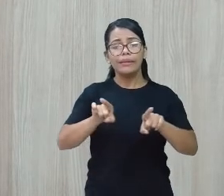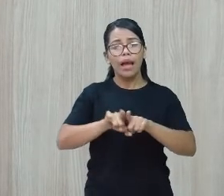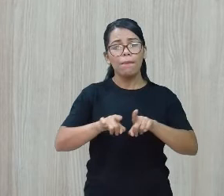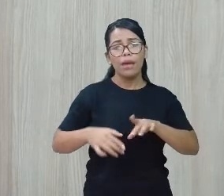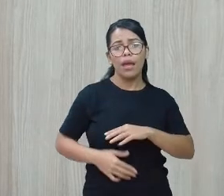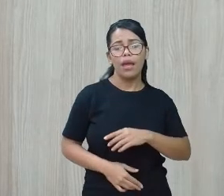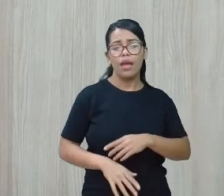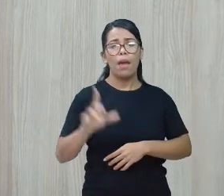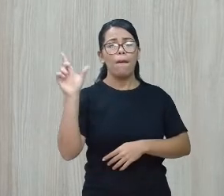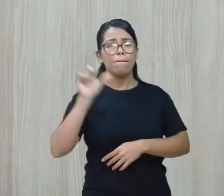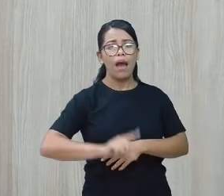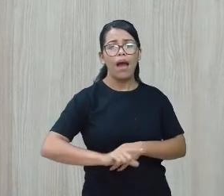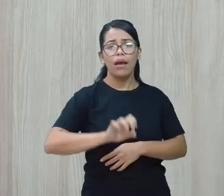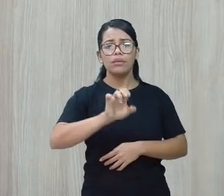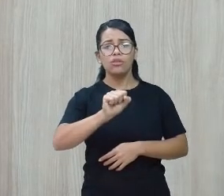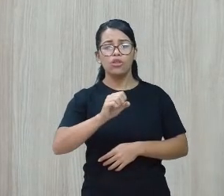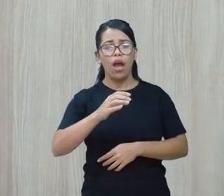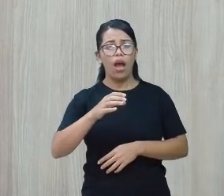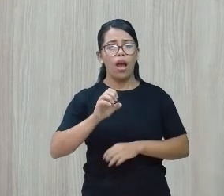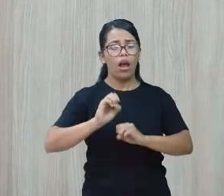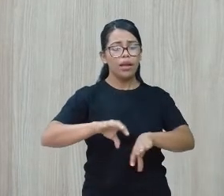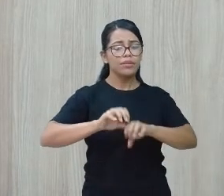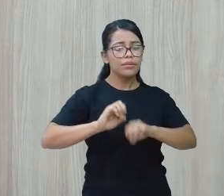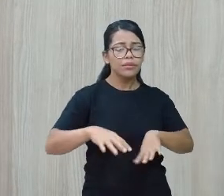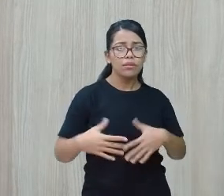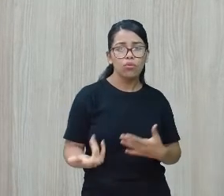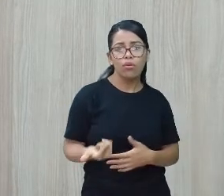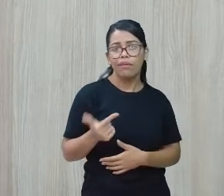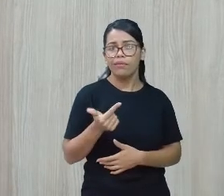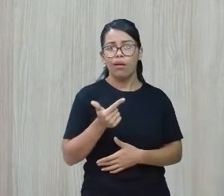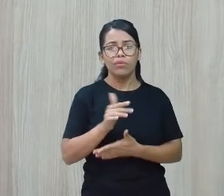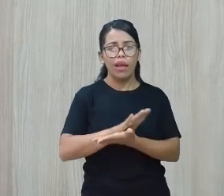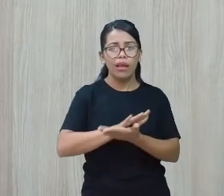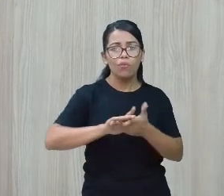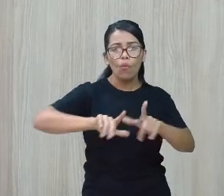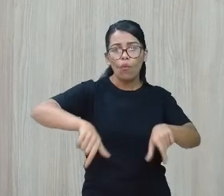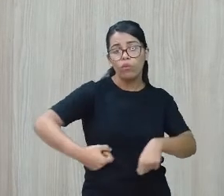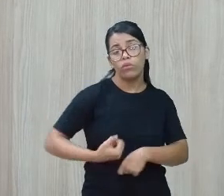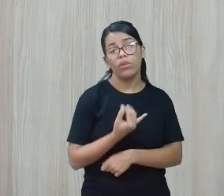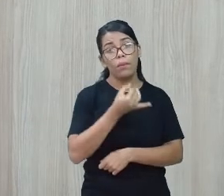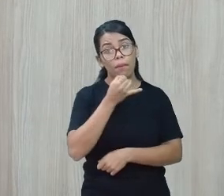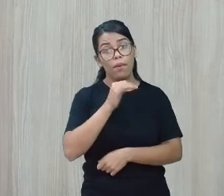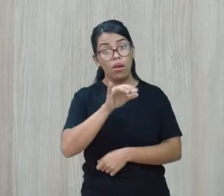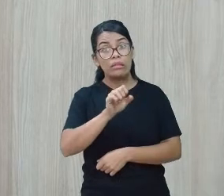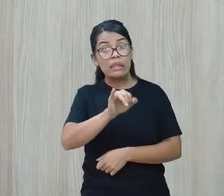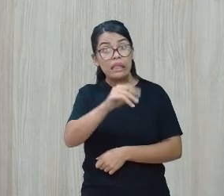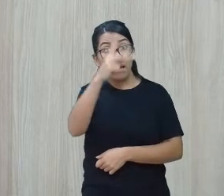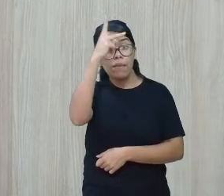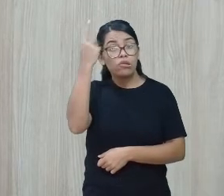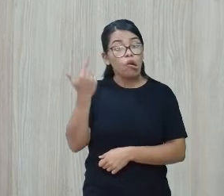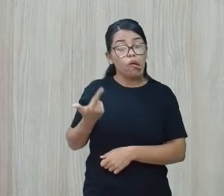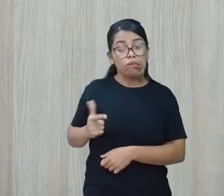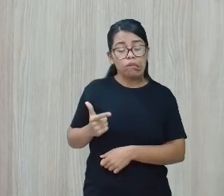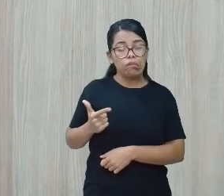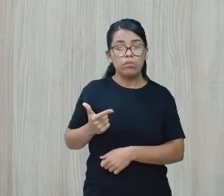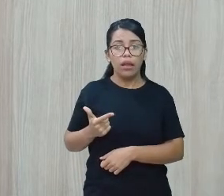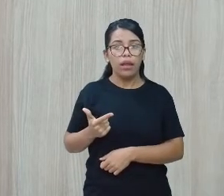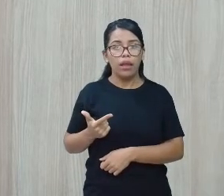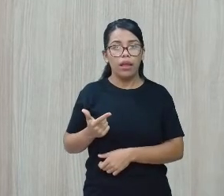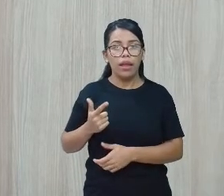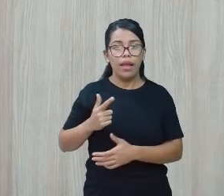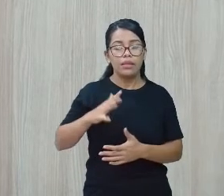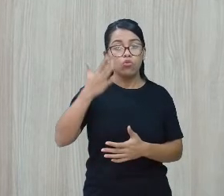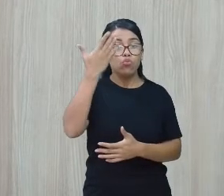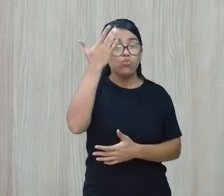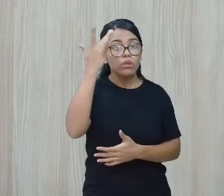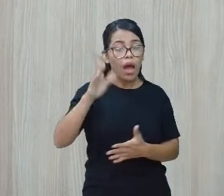escolaridade. Porque, veja, se essa pessoa, né, ela não tem um letramento, se ela não consegue ler, como